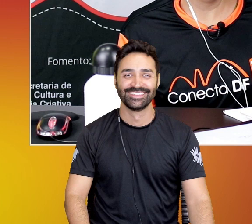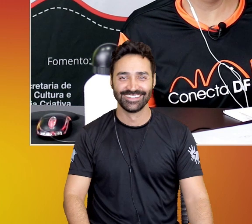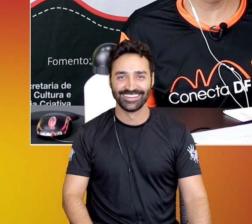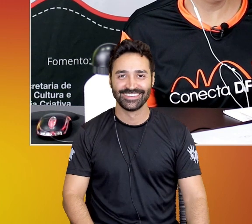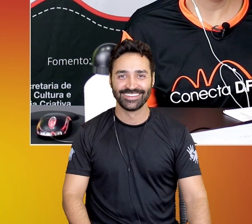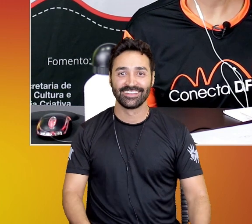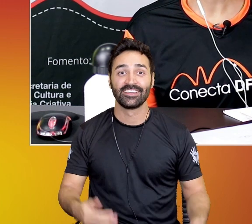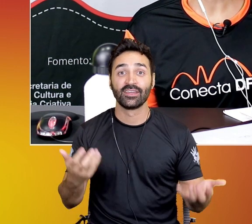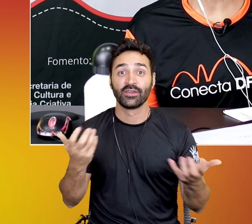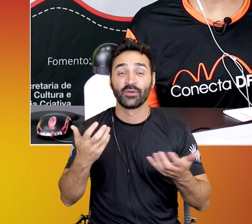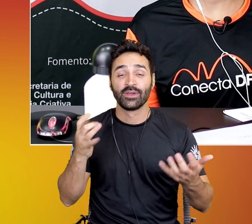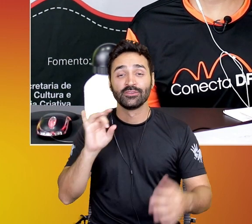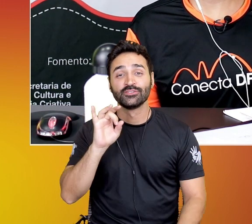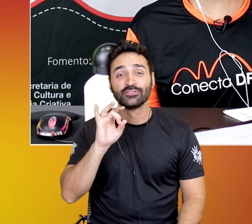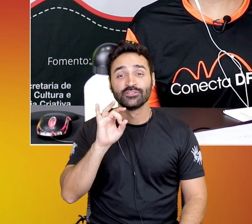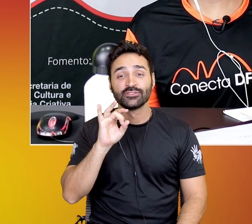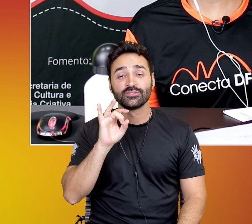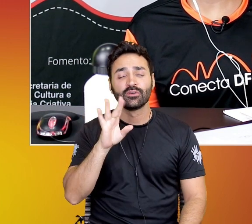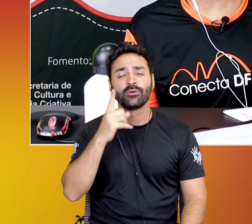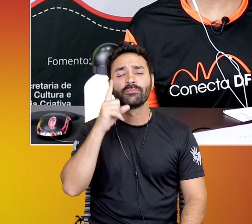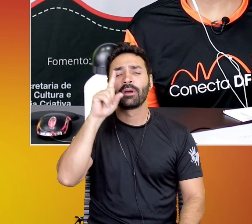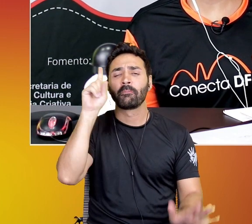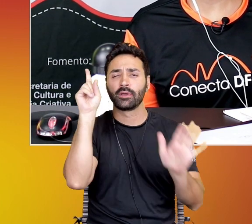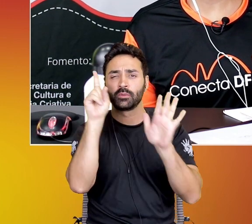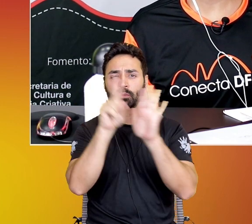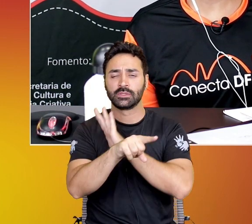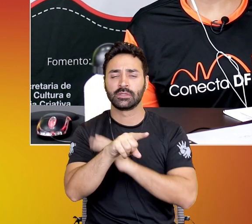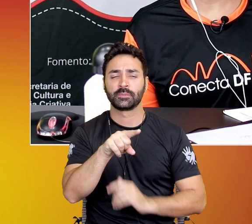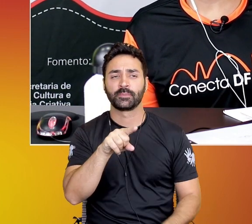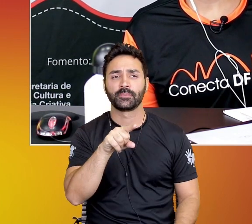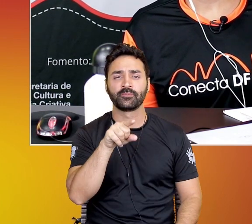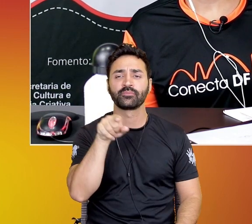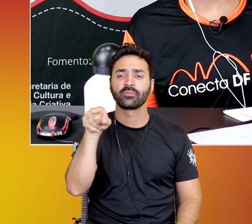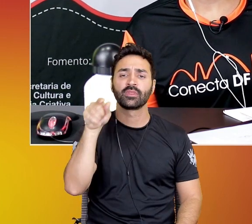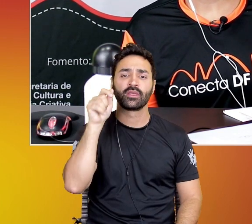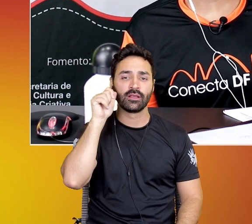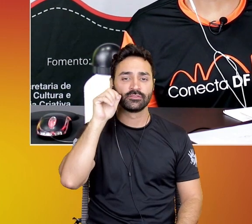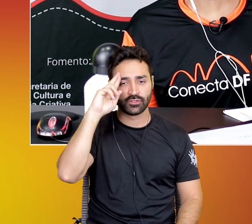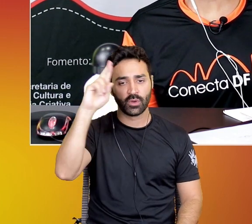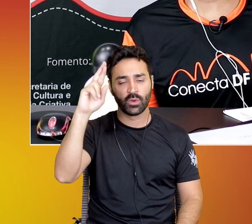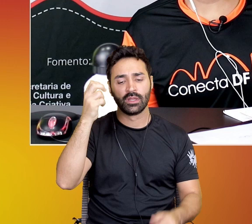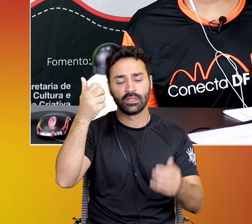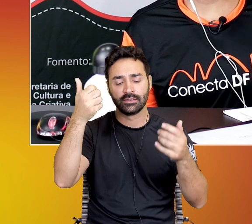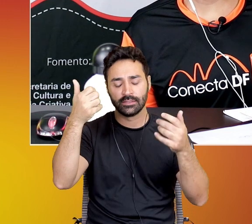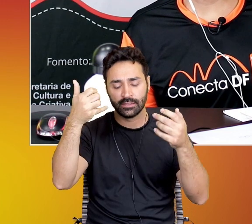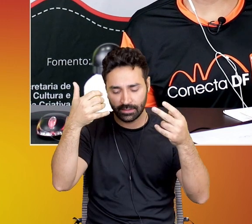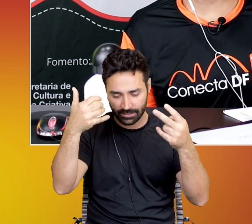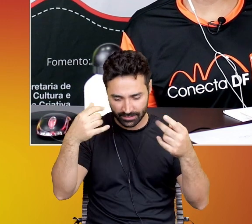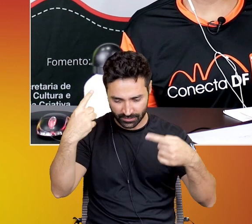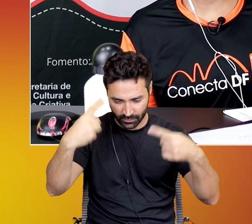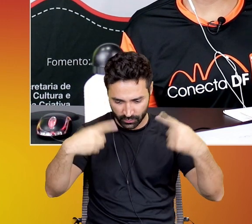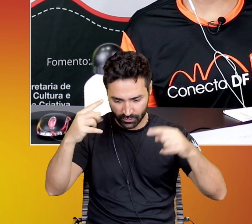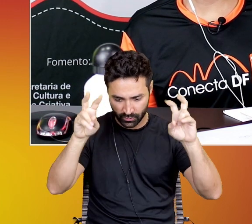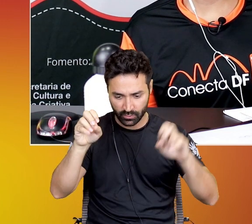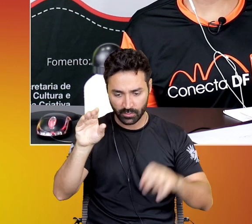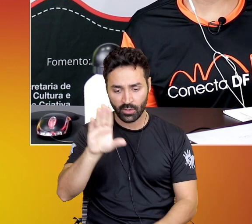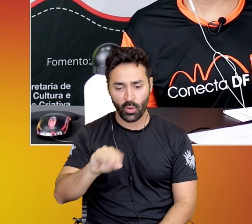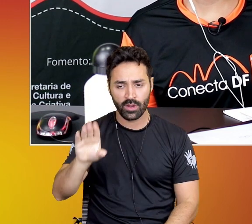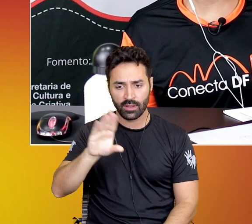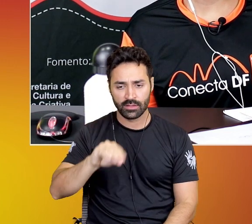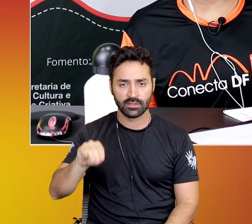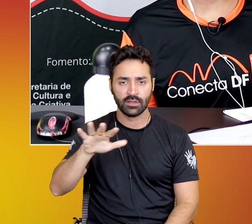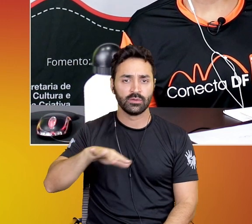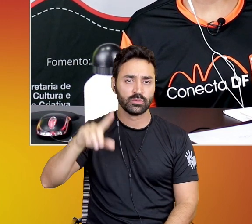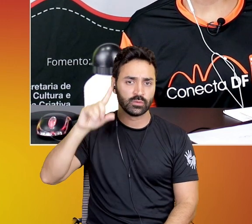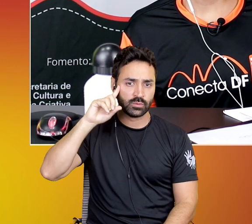fazer um questionamento quando a senhora estava discutindo a questão da oralidade entre os surdos.